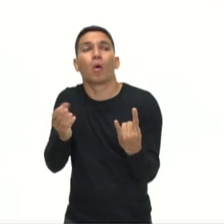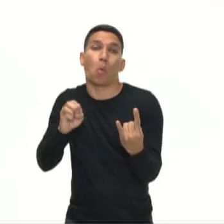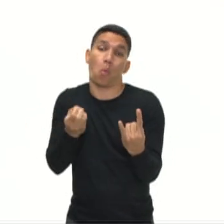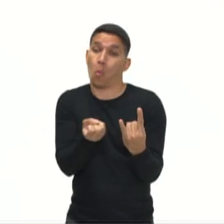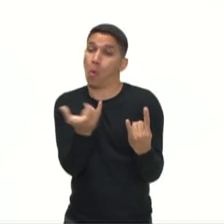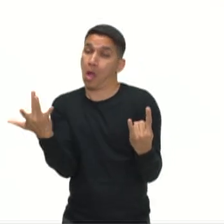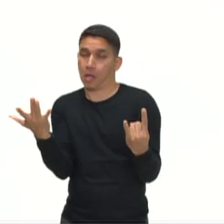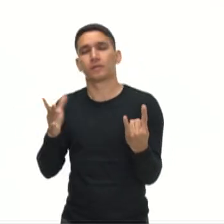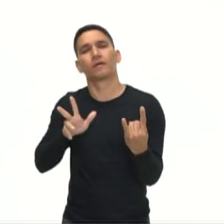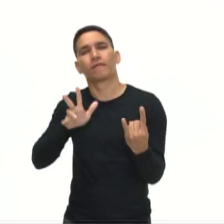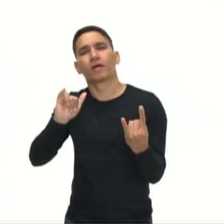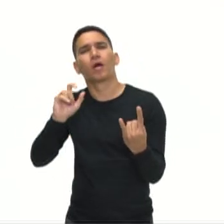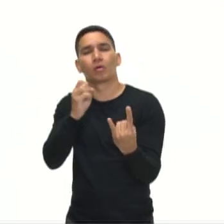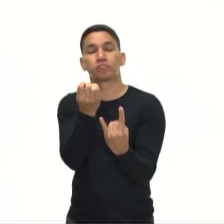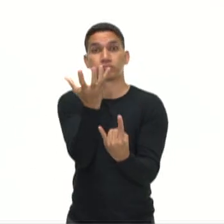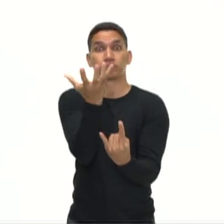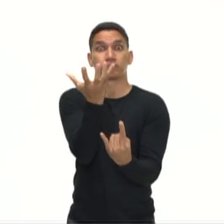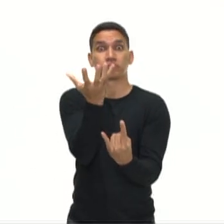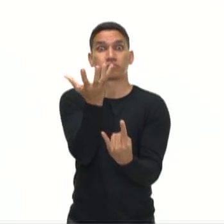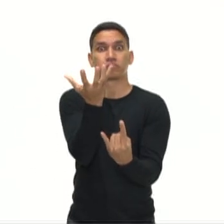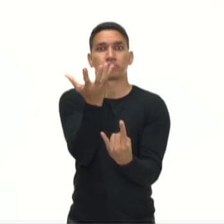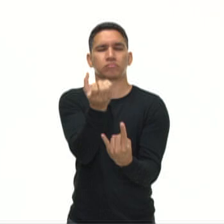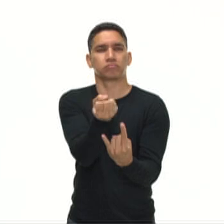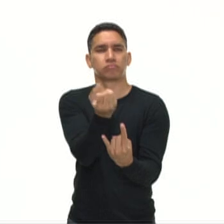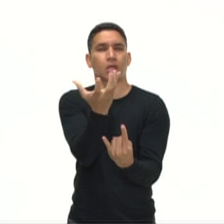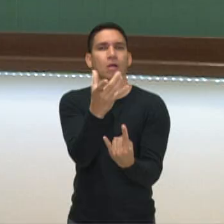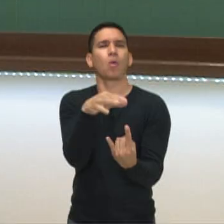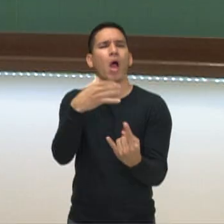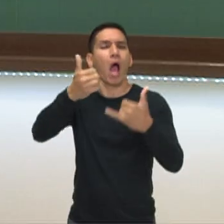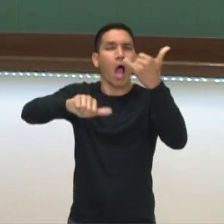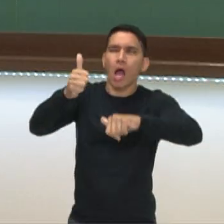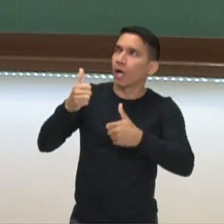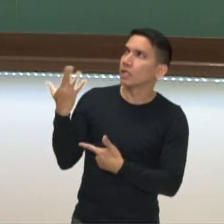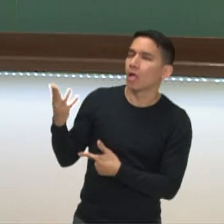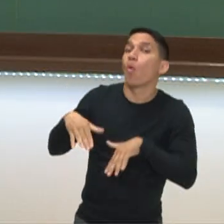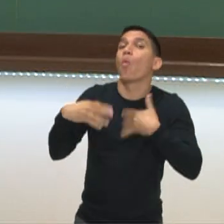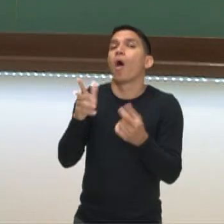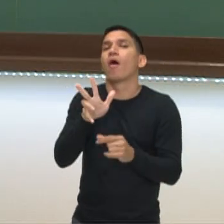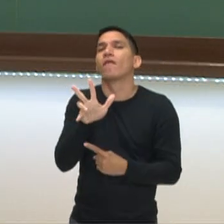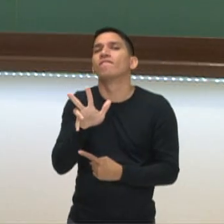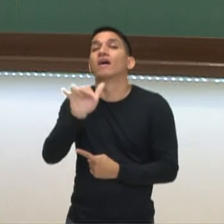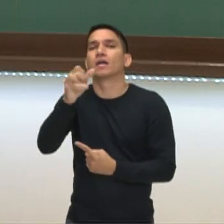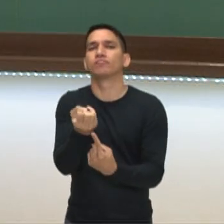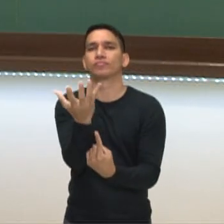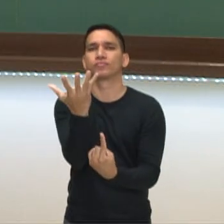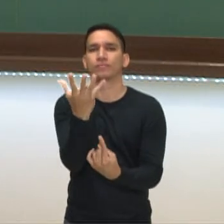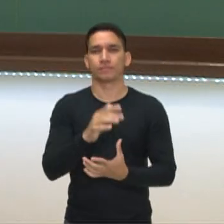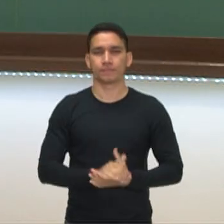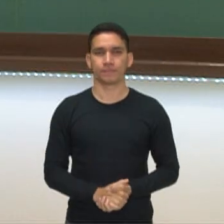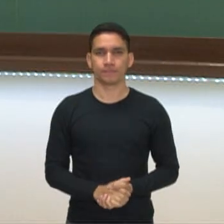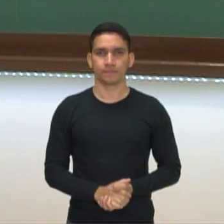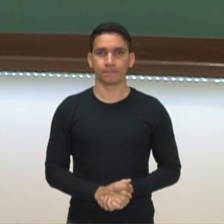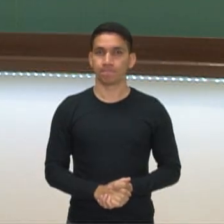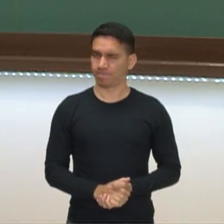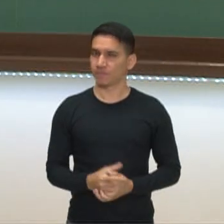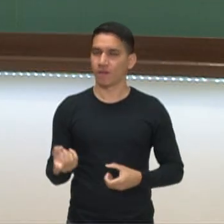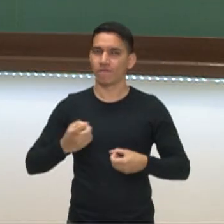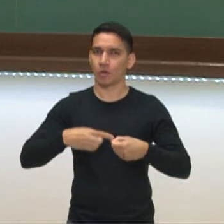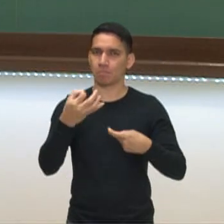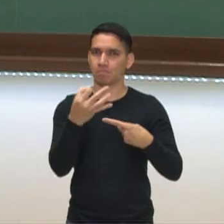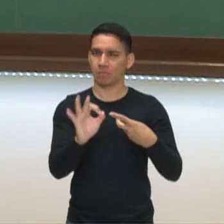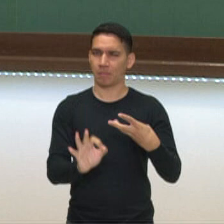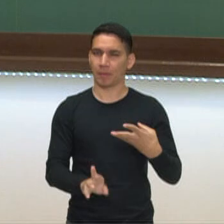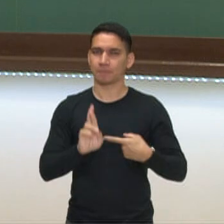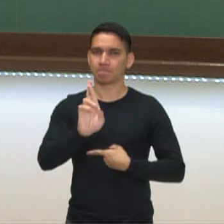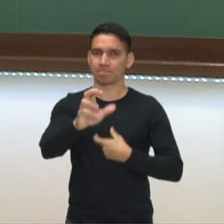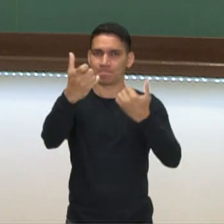ou irão acender? Analise aqui e me diga quais desses circuitos aqui vai acender. Tá? Já volto para